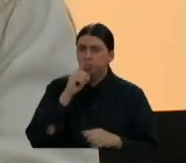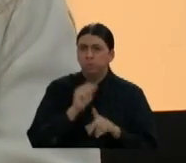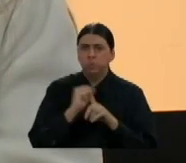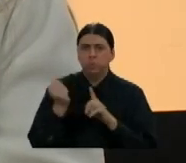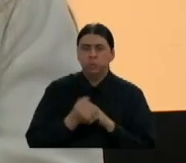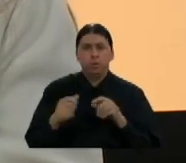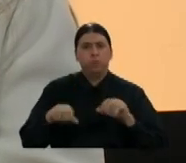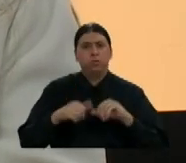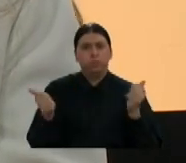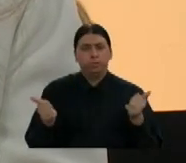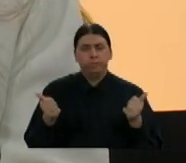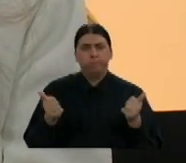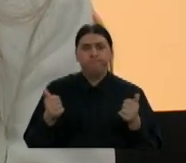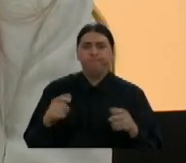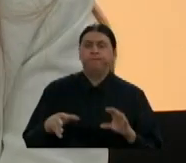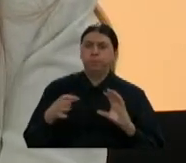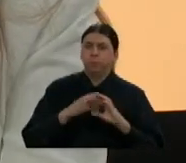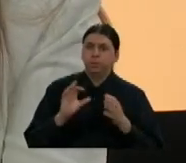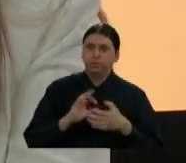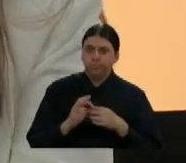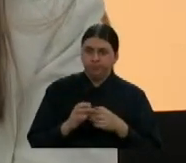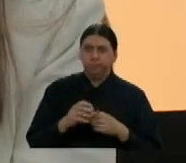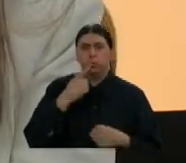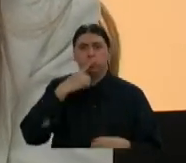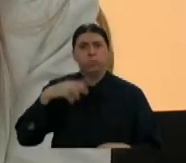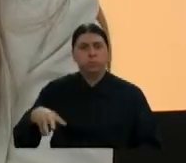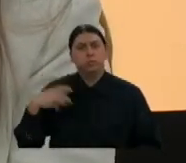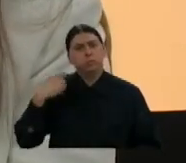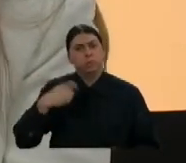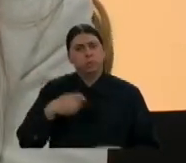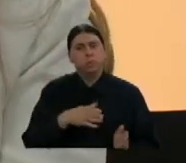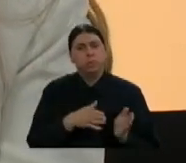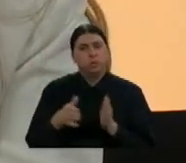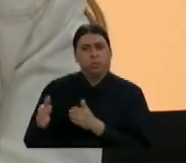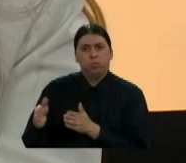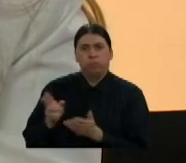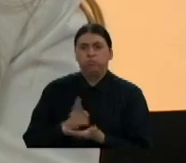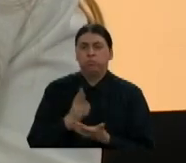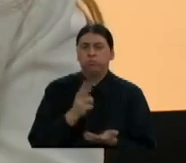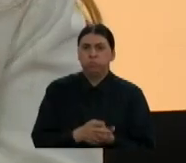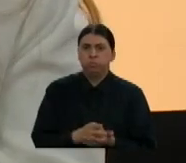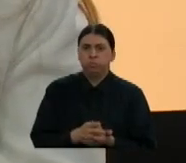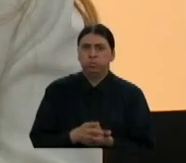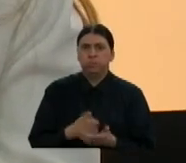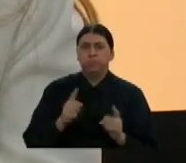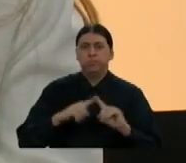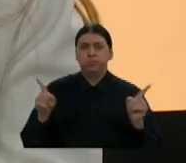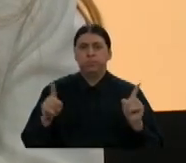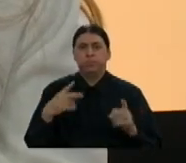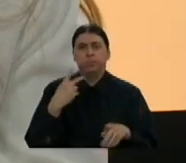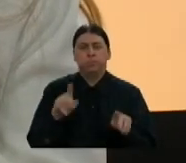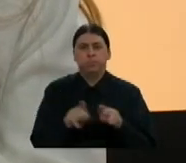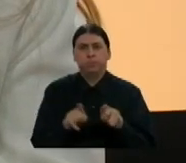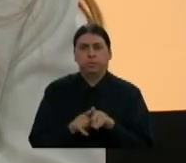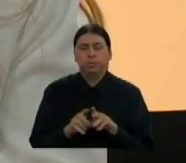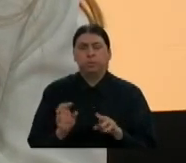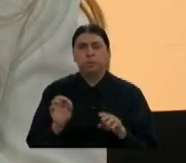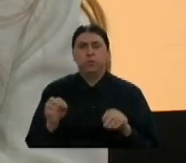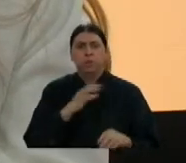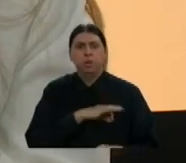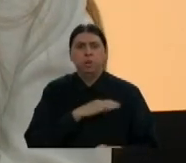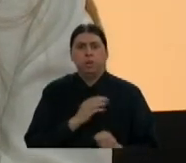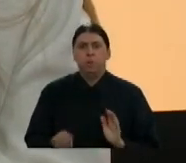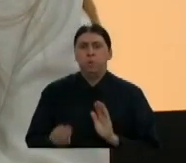ruptura para aquela criança quando na verdade a criança deveria estar passando seguindo e que realmente a remuneração fosse o suficiente